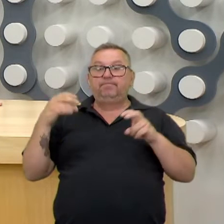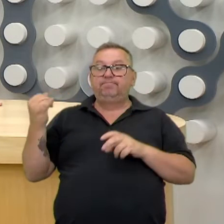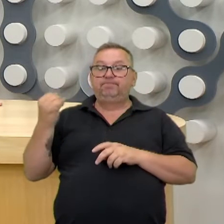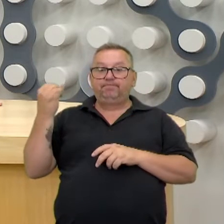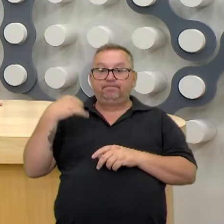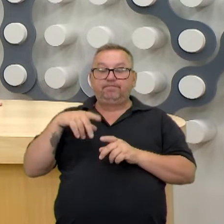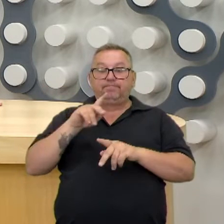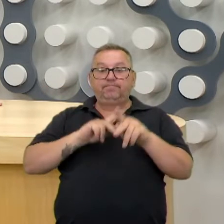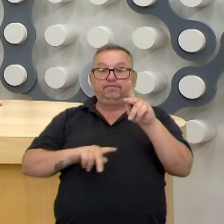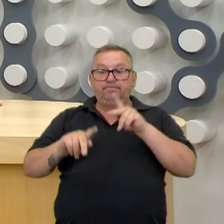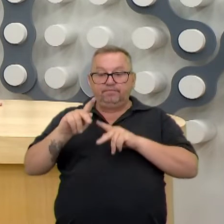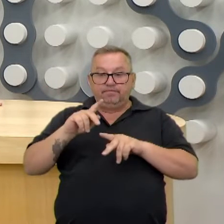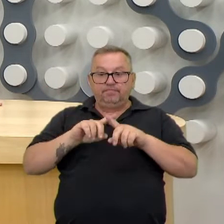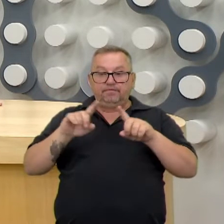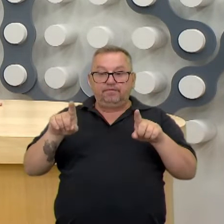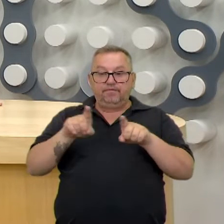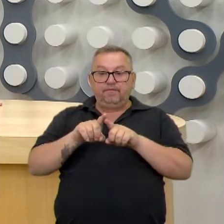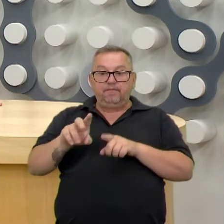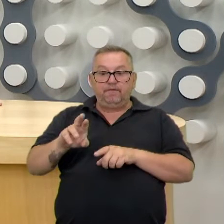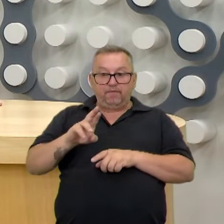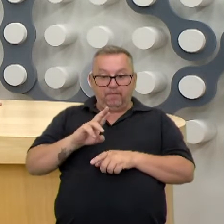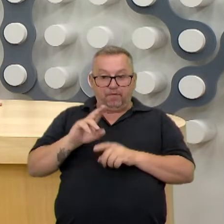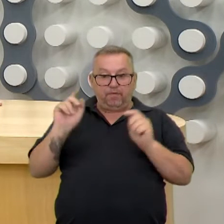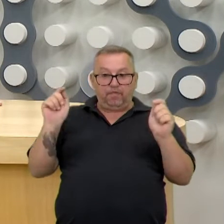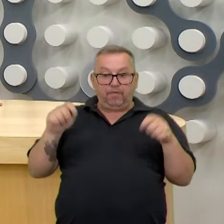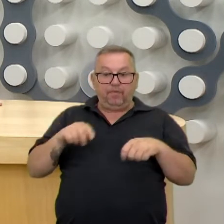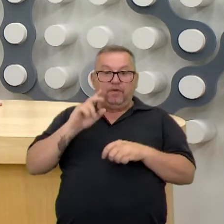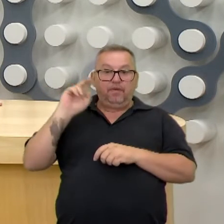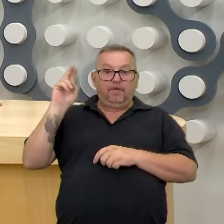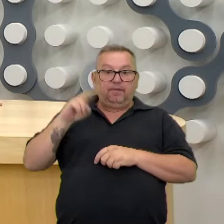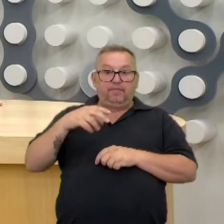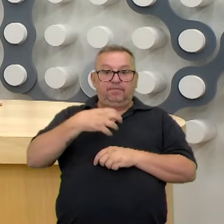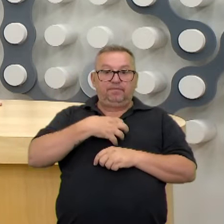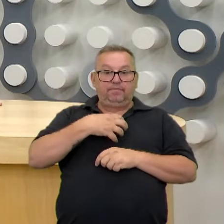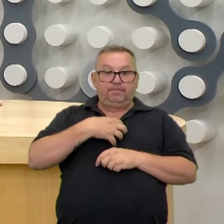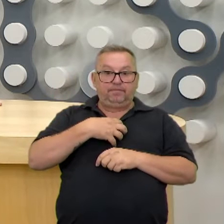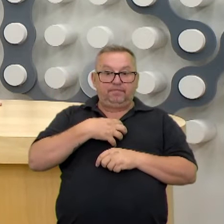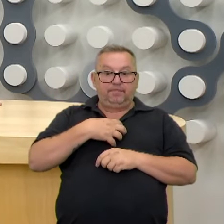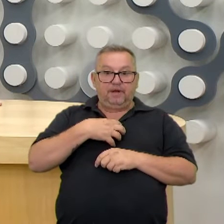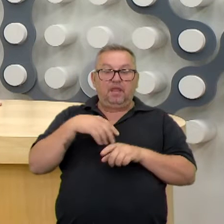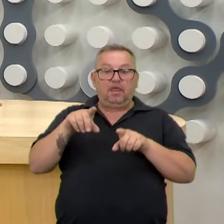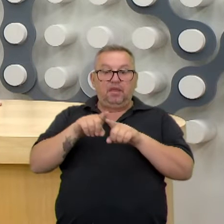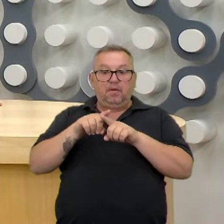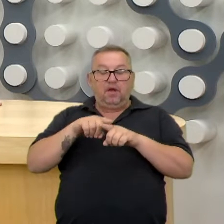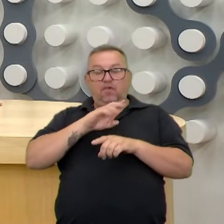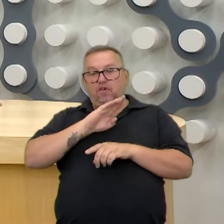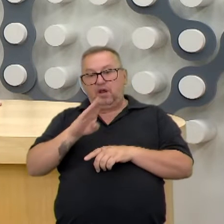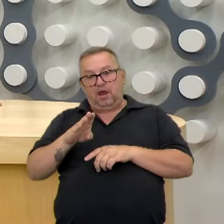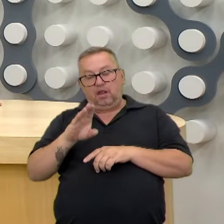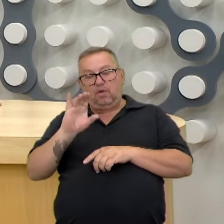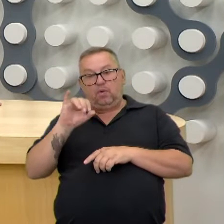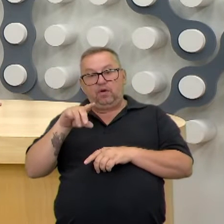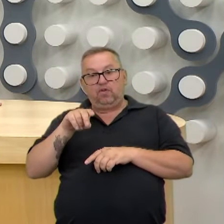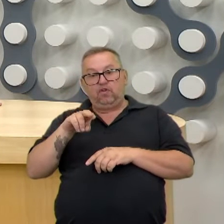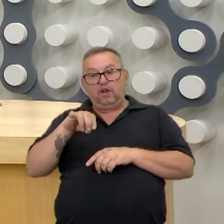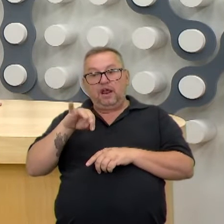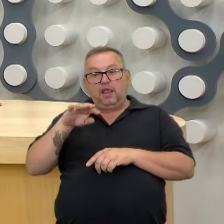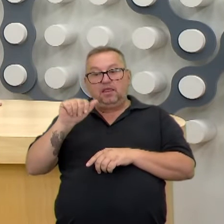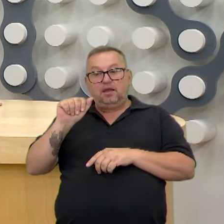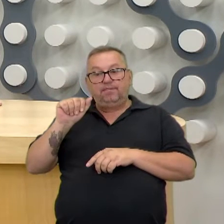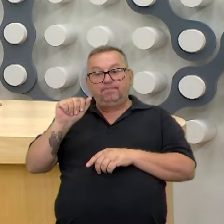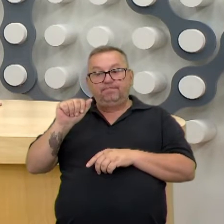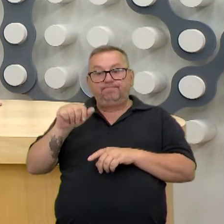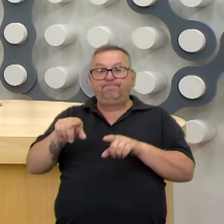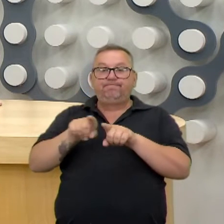em população, cujos resultados possam servir de forma direta e indireta como subsídios à atuação